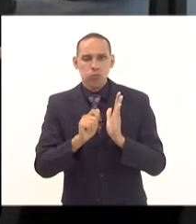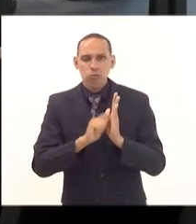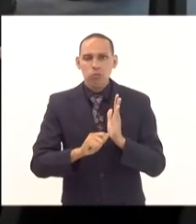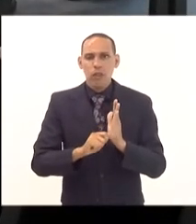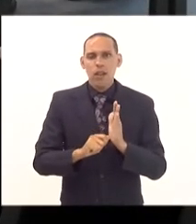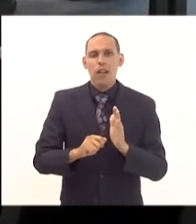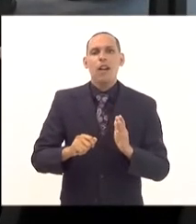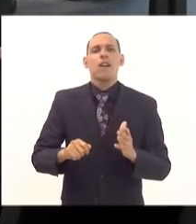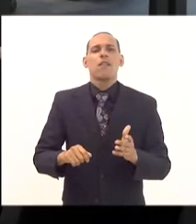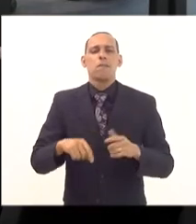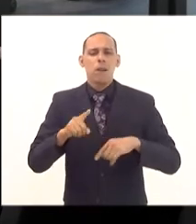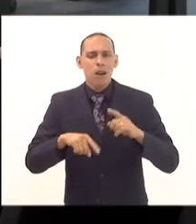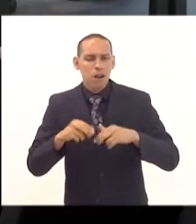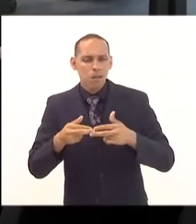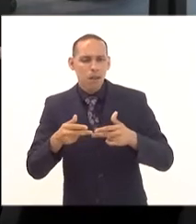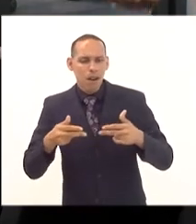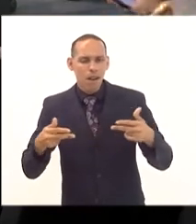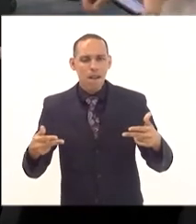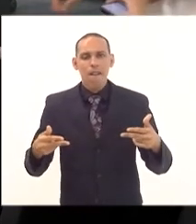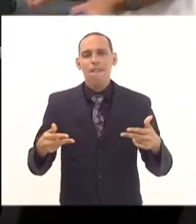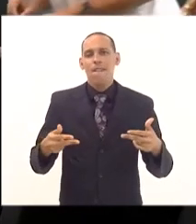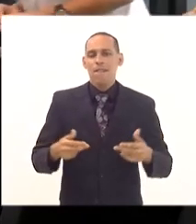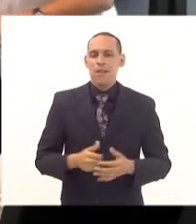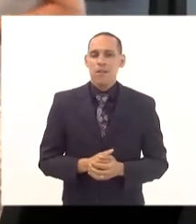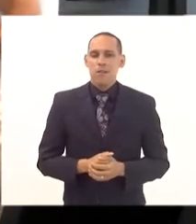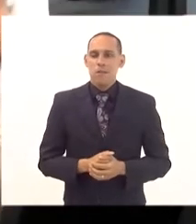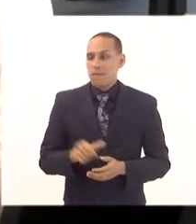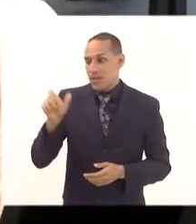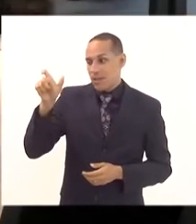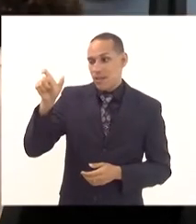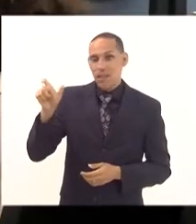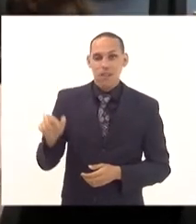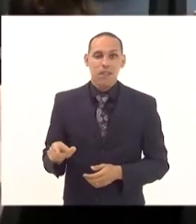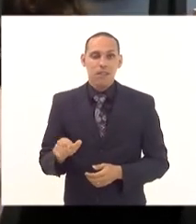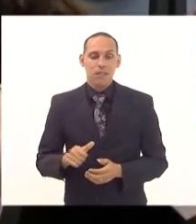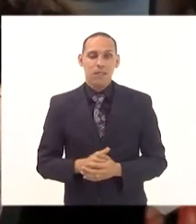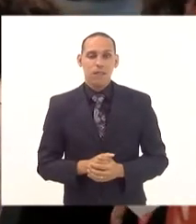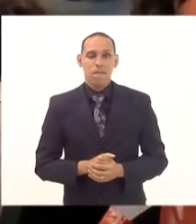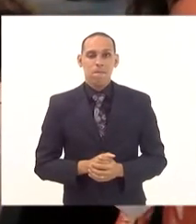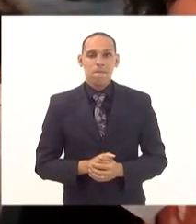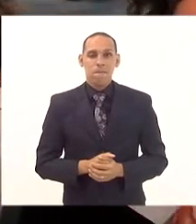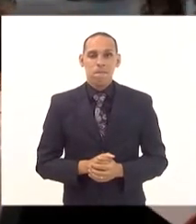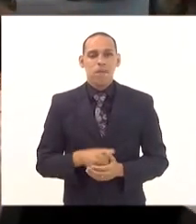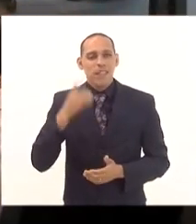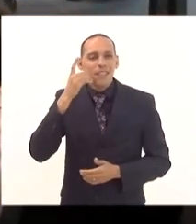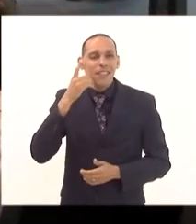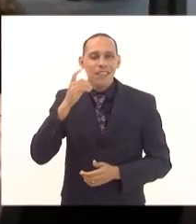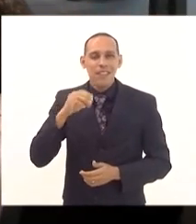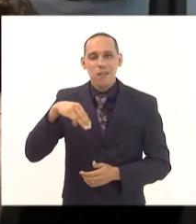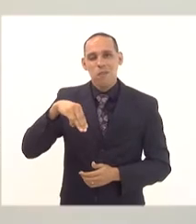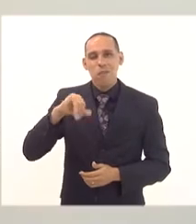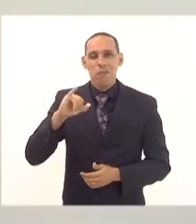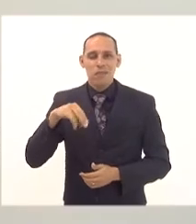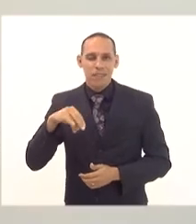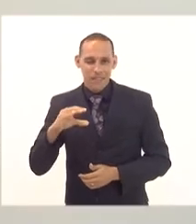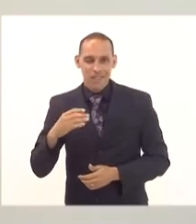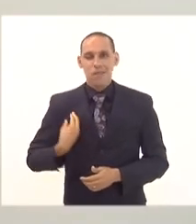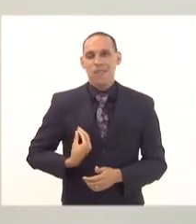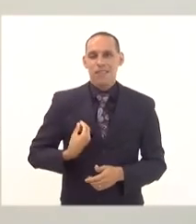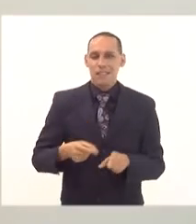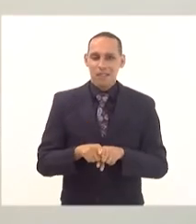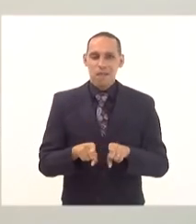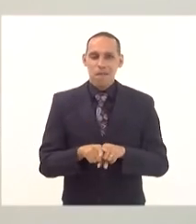produtor e escritor vejo que o nosso deputado Carlos minc também já se